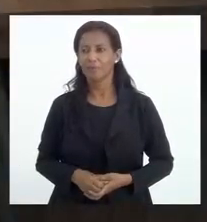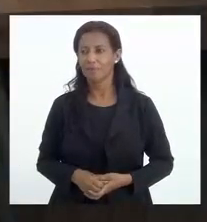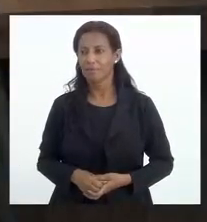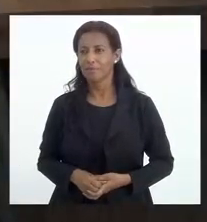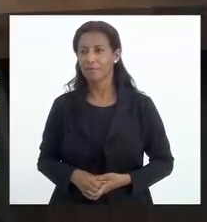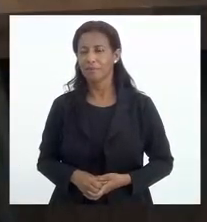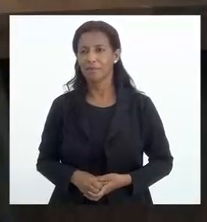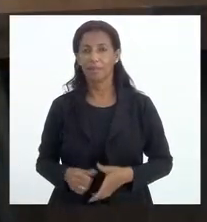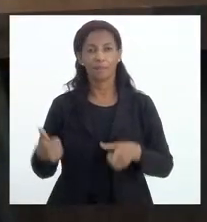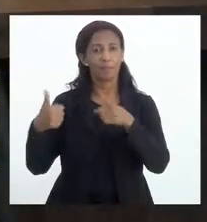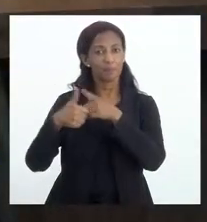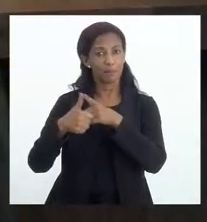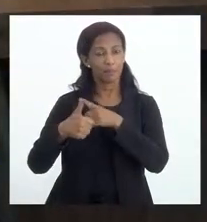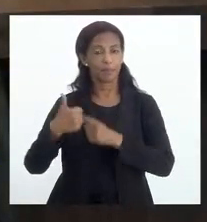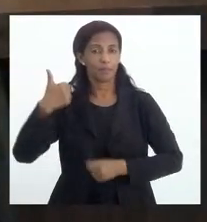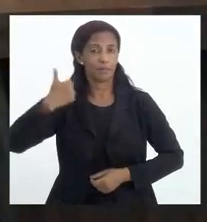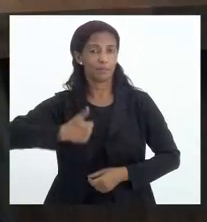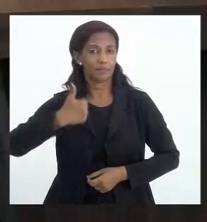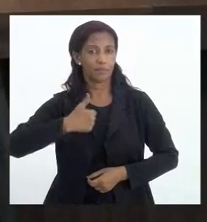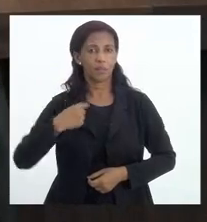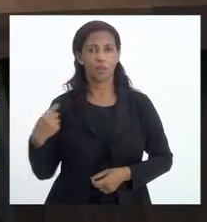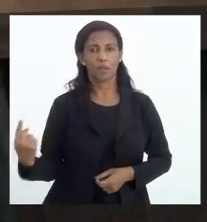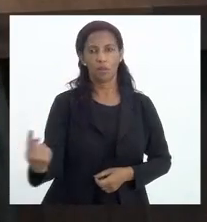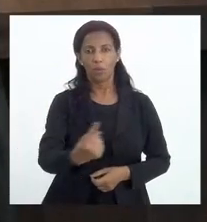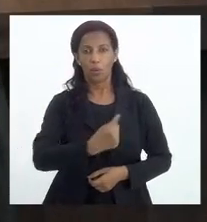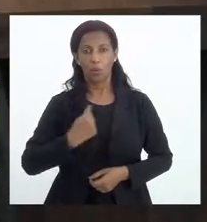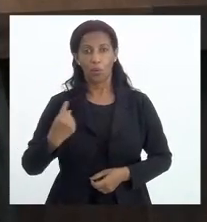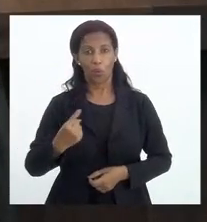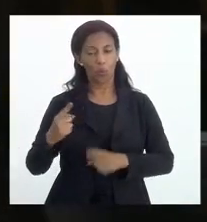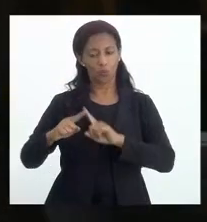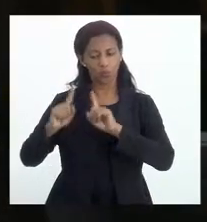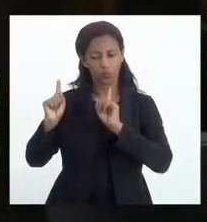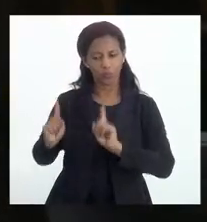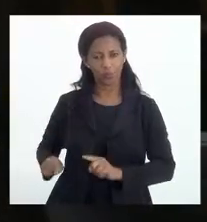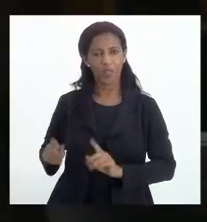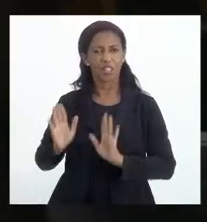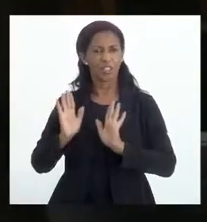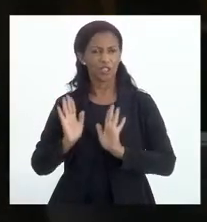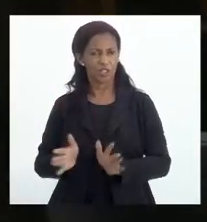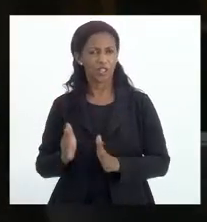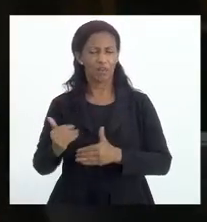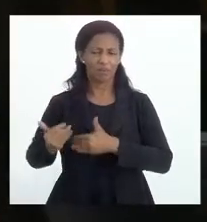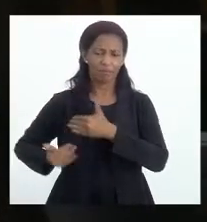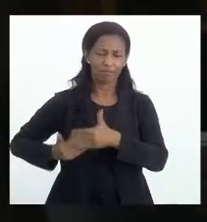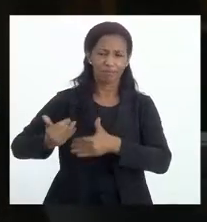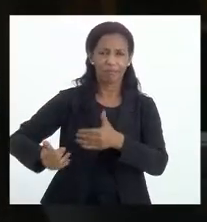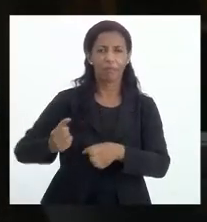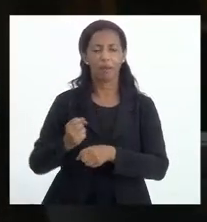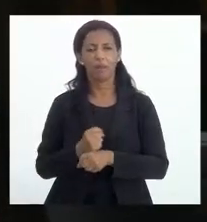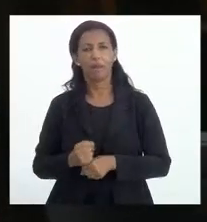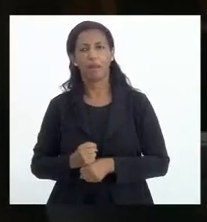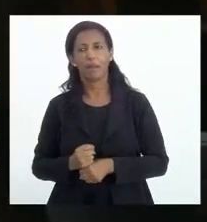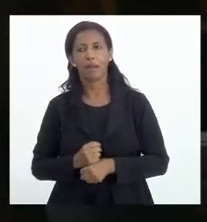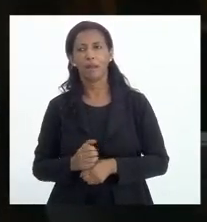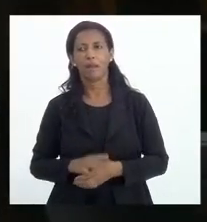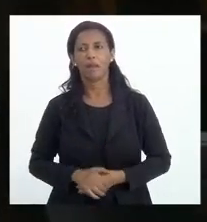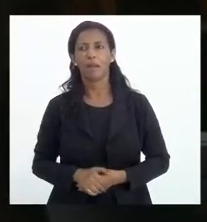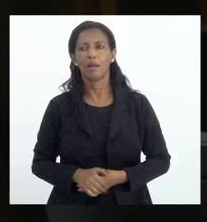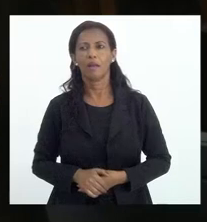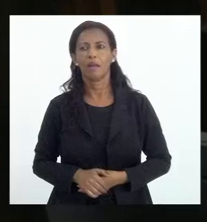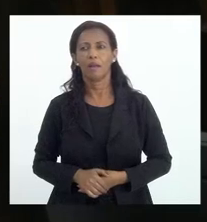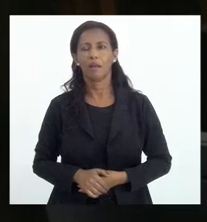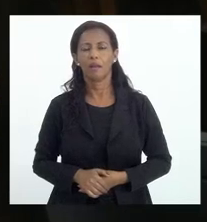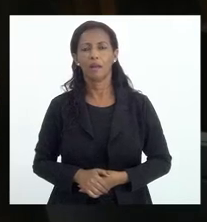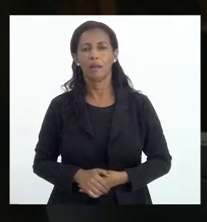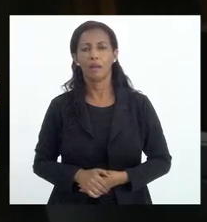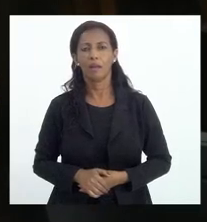perpassam, em primeiro lugar, com o nosso funcionalismo, que já vem há muito tempo sem